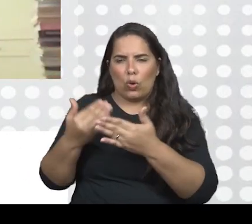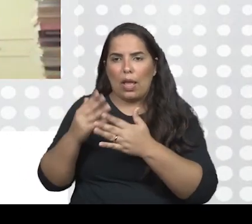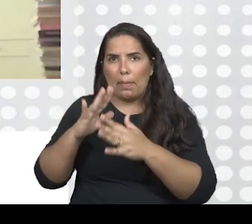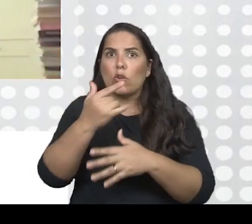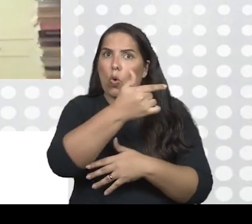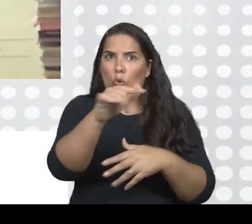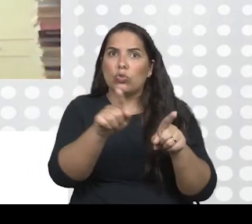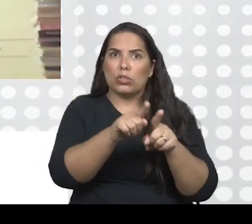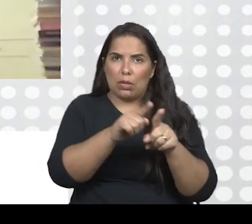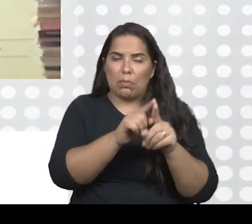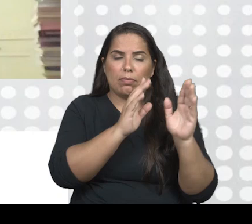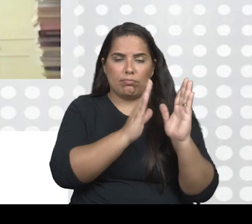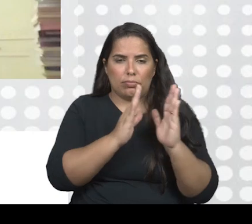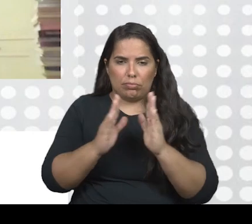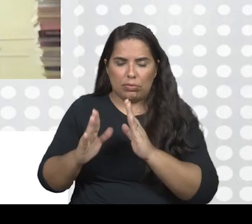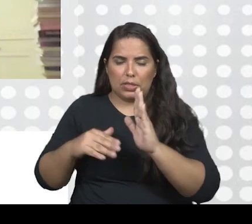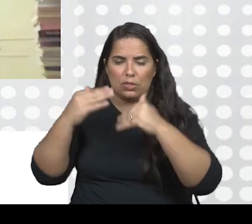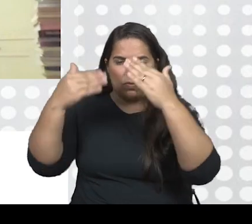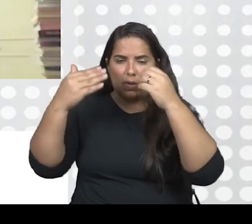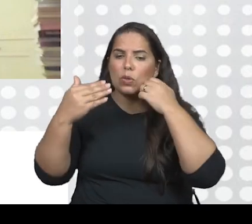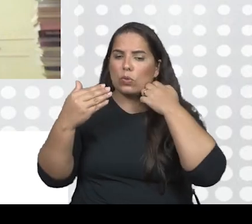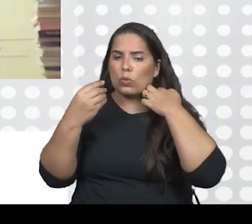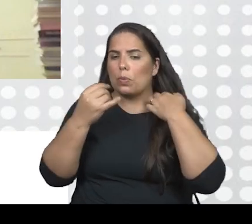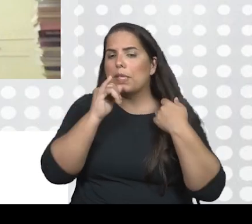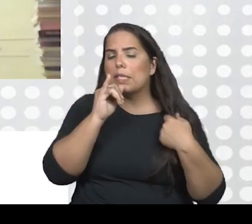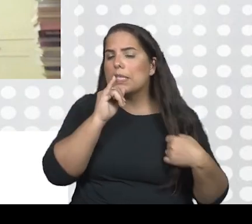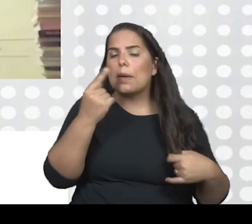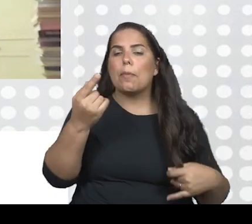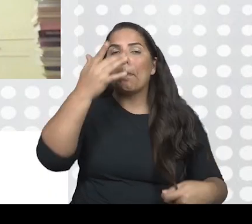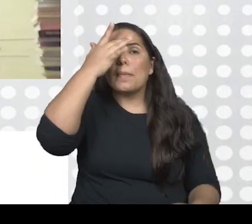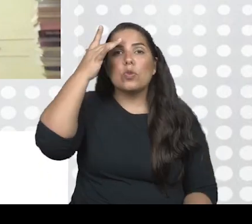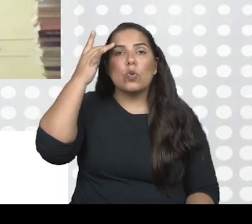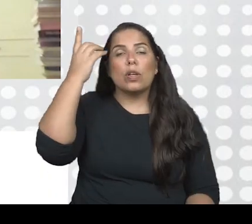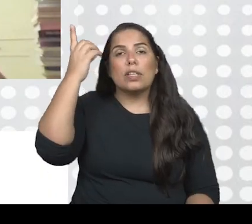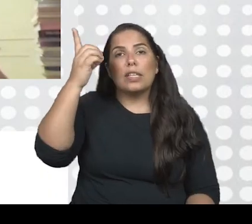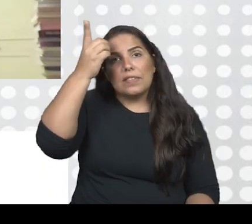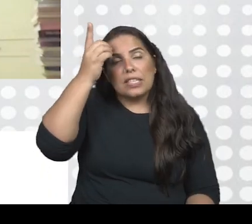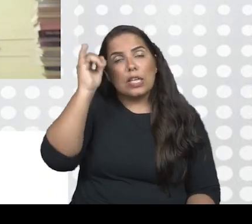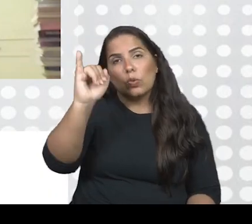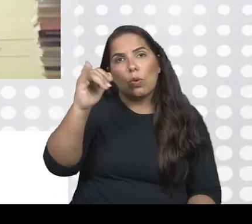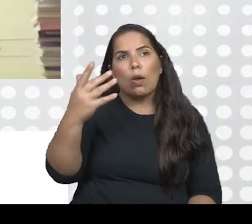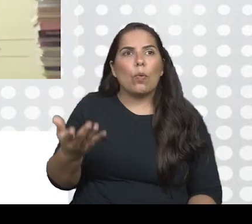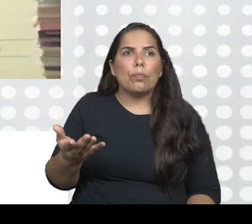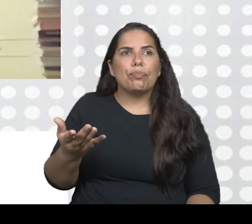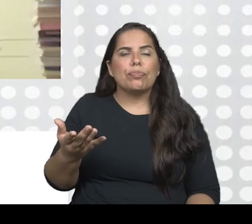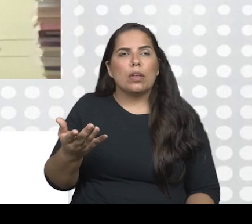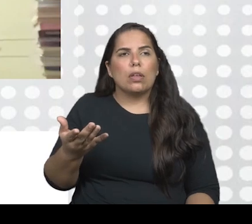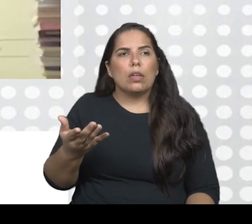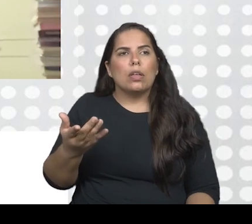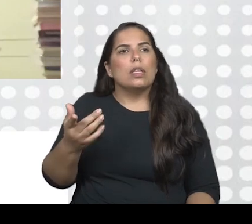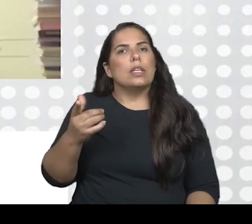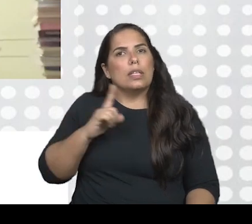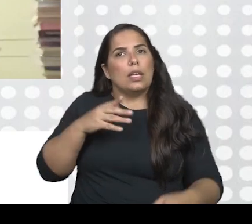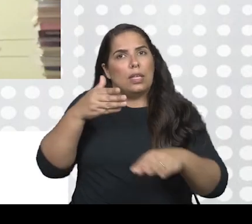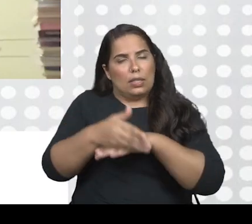escolarização, mas outros estágios do desenvolvimento, como, por exemplo, uma pessoa com deficiência intelectual que